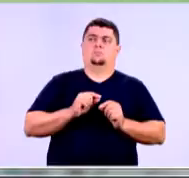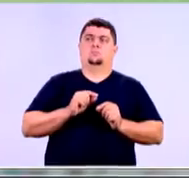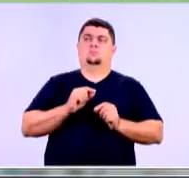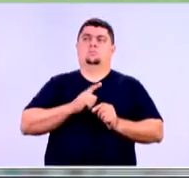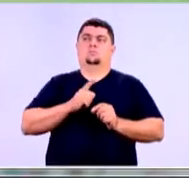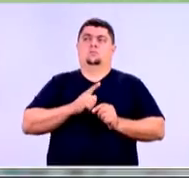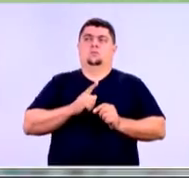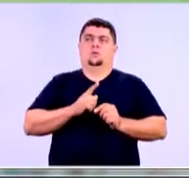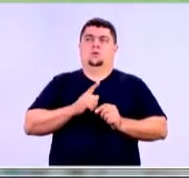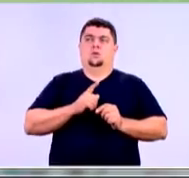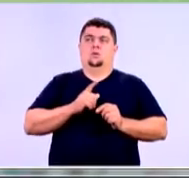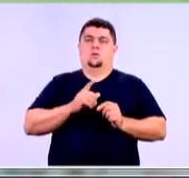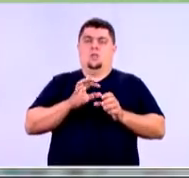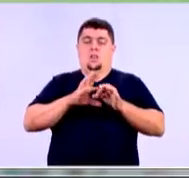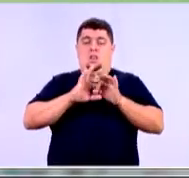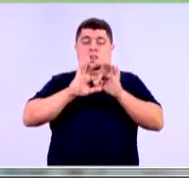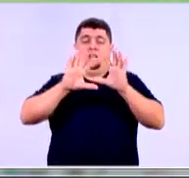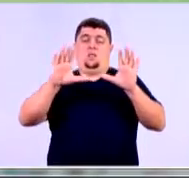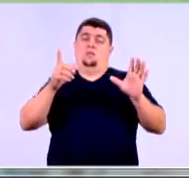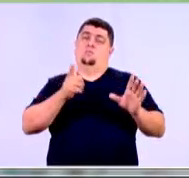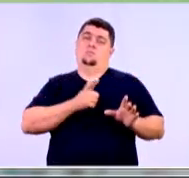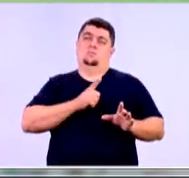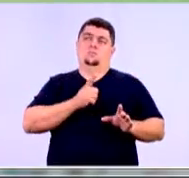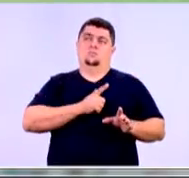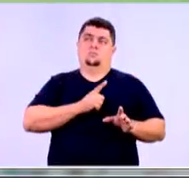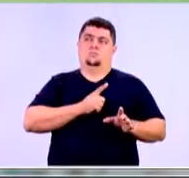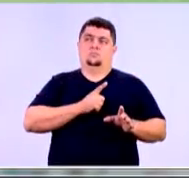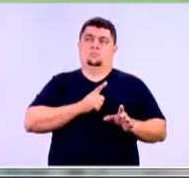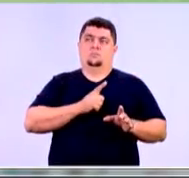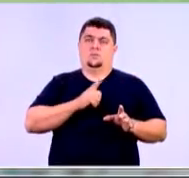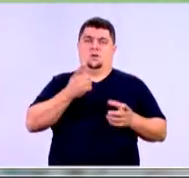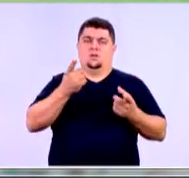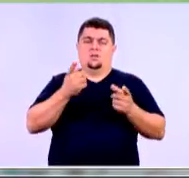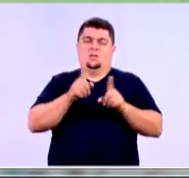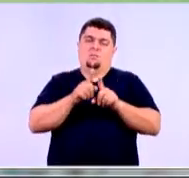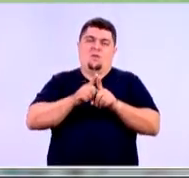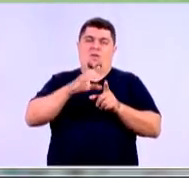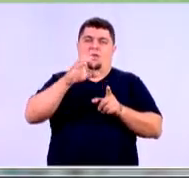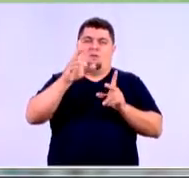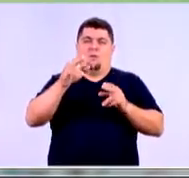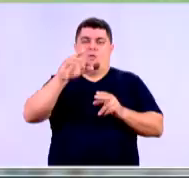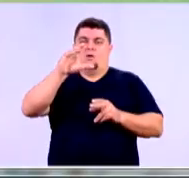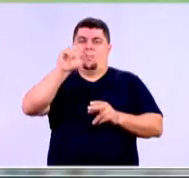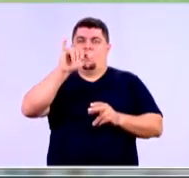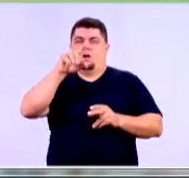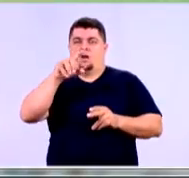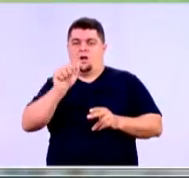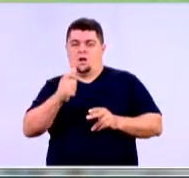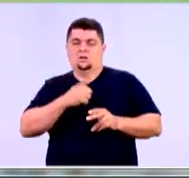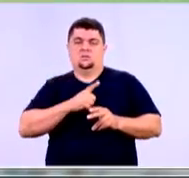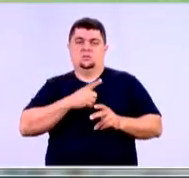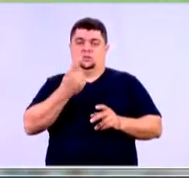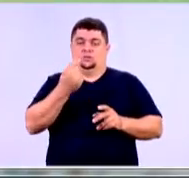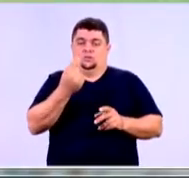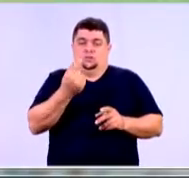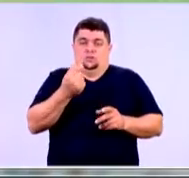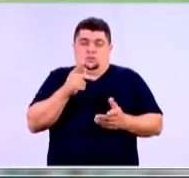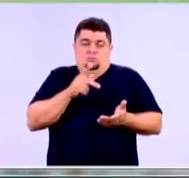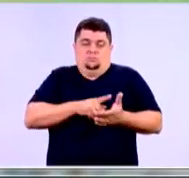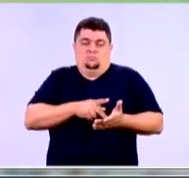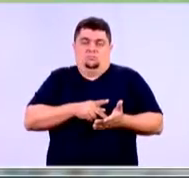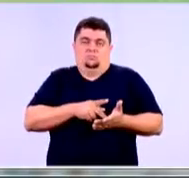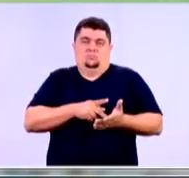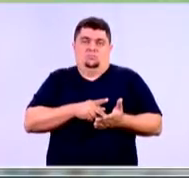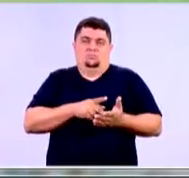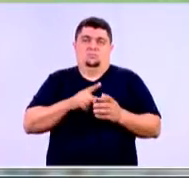o disponível. O disponível também é chamado de caixa, é aquilo que está mais líquido numa empresa. Além